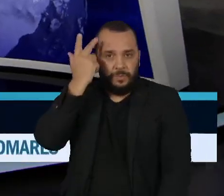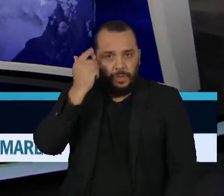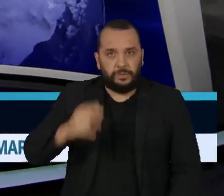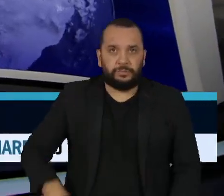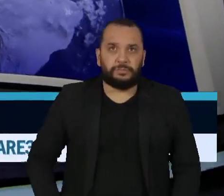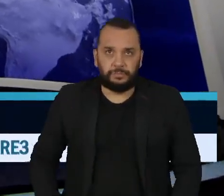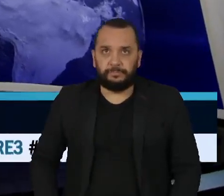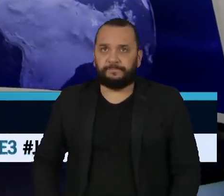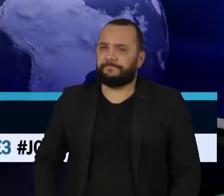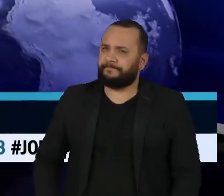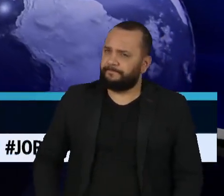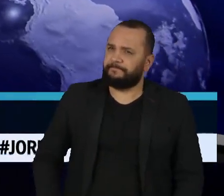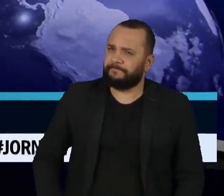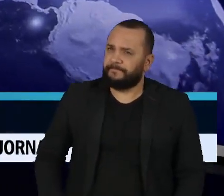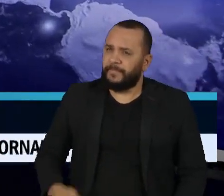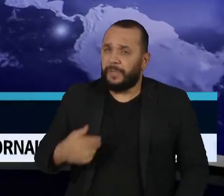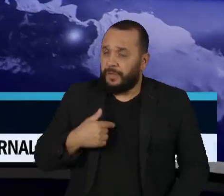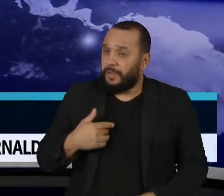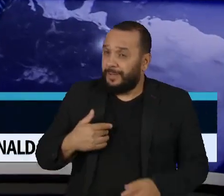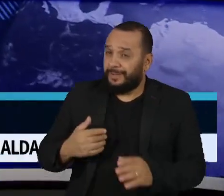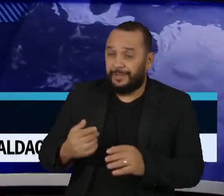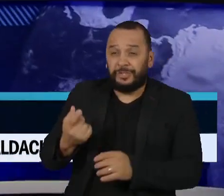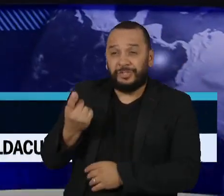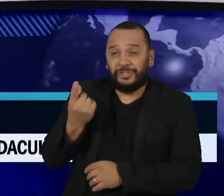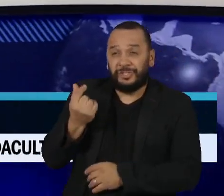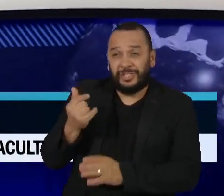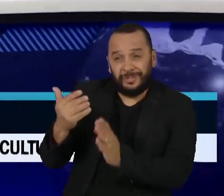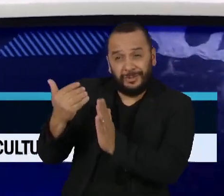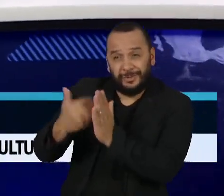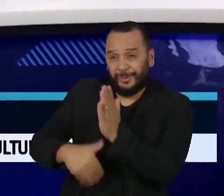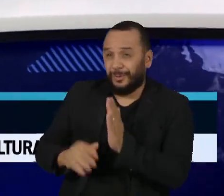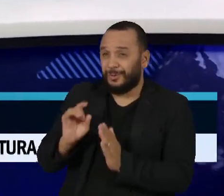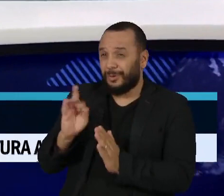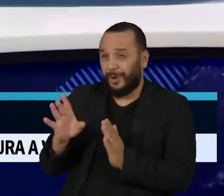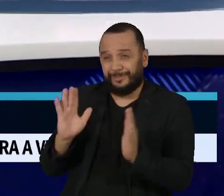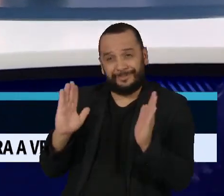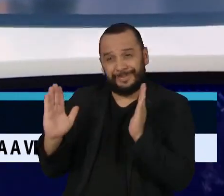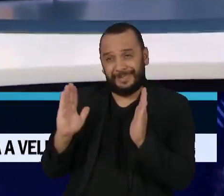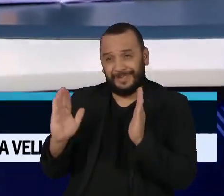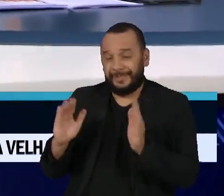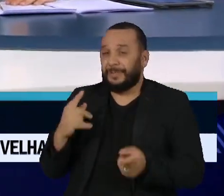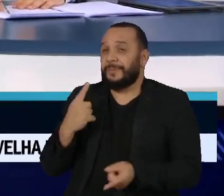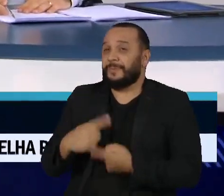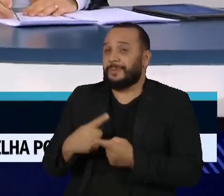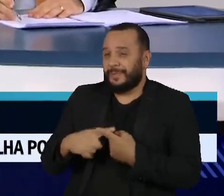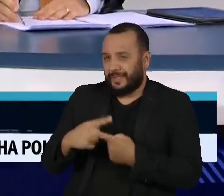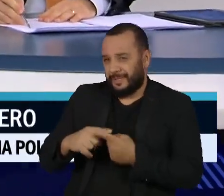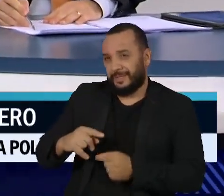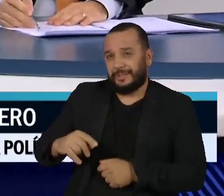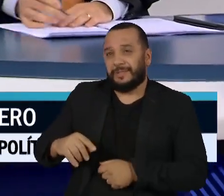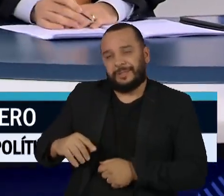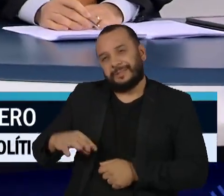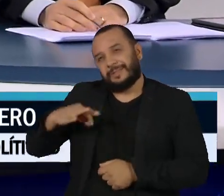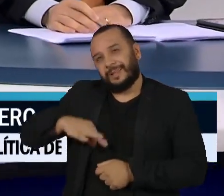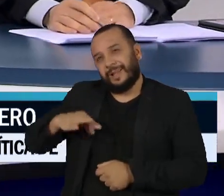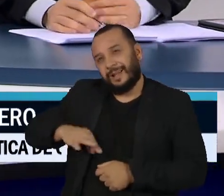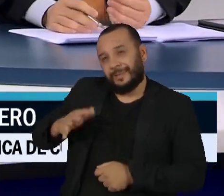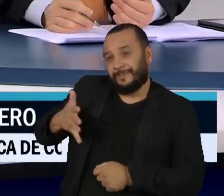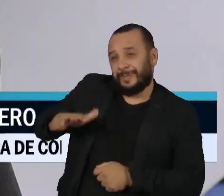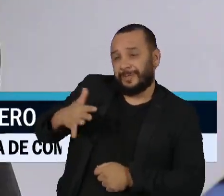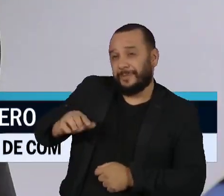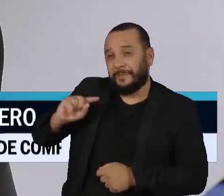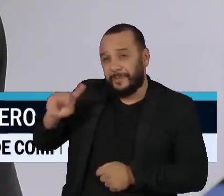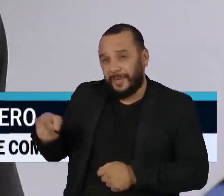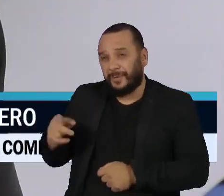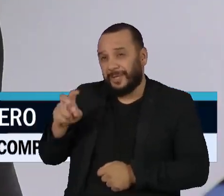Senes, o programa foi claramente um paliativo, né? Eu estava até olhando os dados, num país com renda média de R$ 1.586, você querer vender